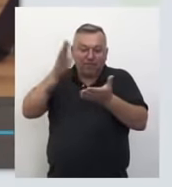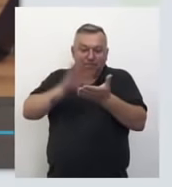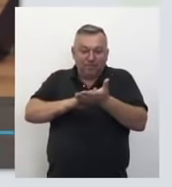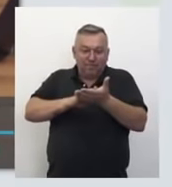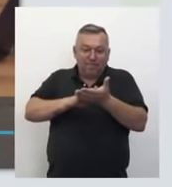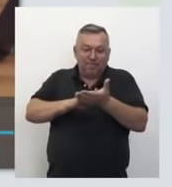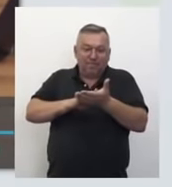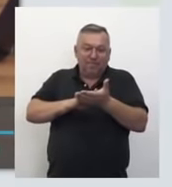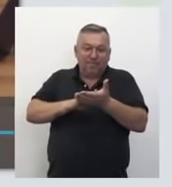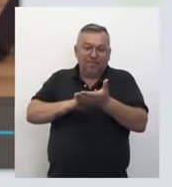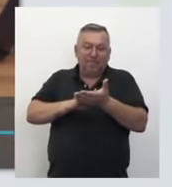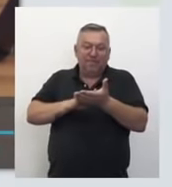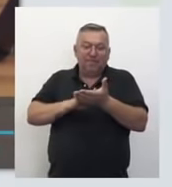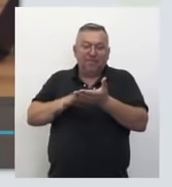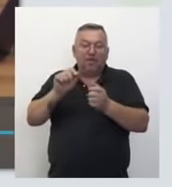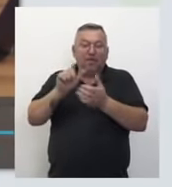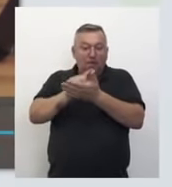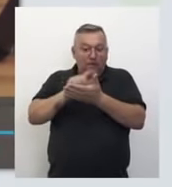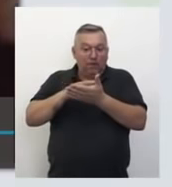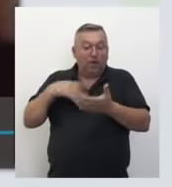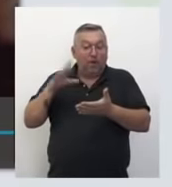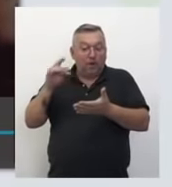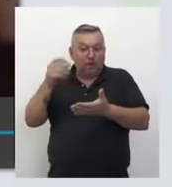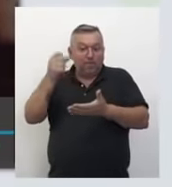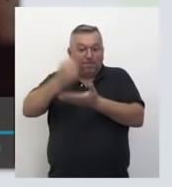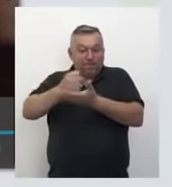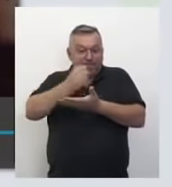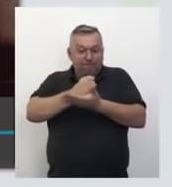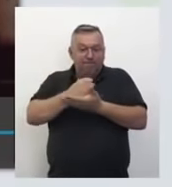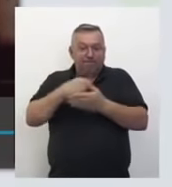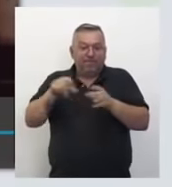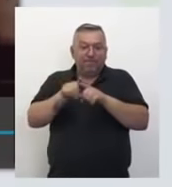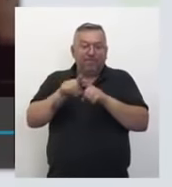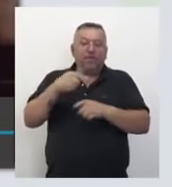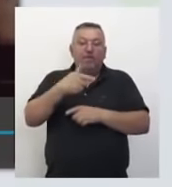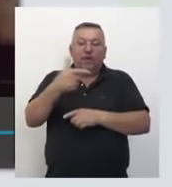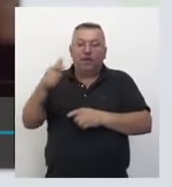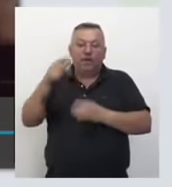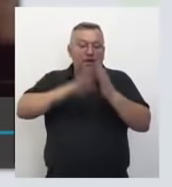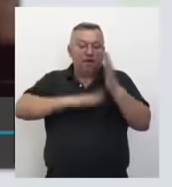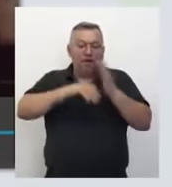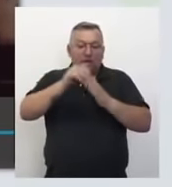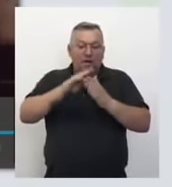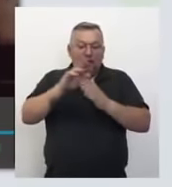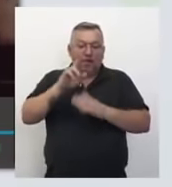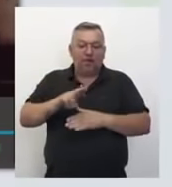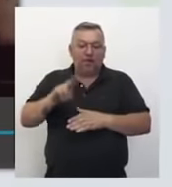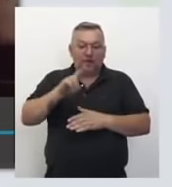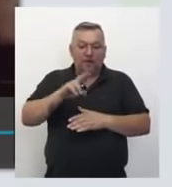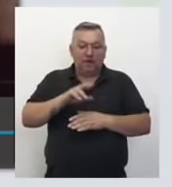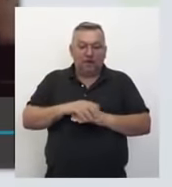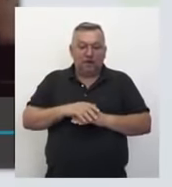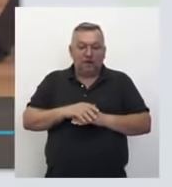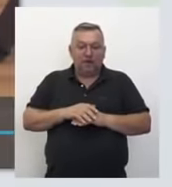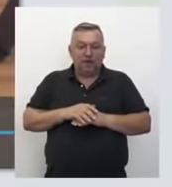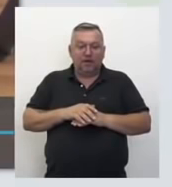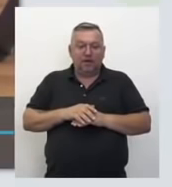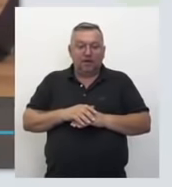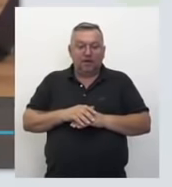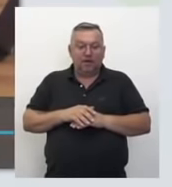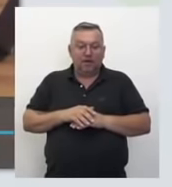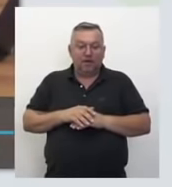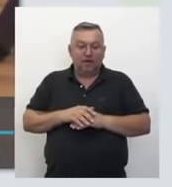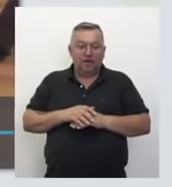cima da superfície onde eu quero carimbar, então aqui como eu não tenho tinta, eu vou usar uma canetinha.